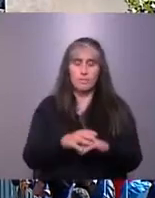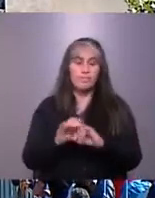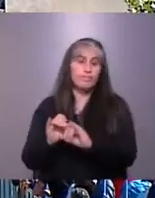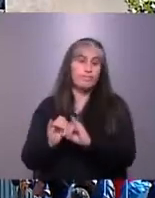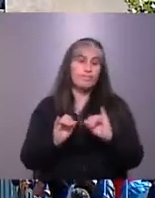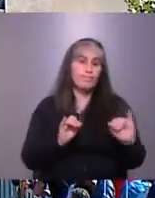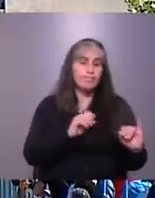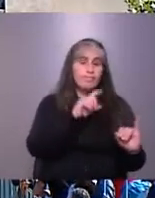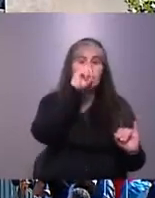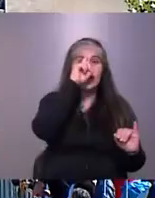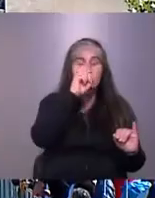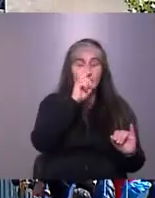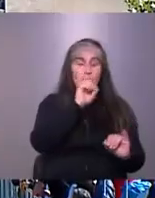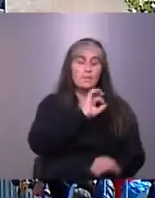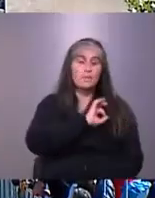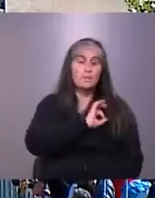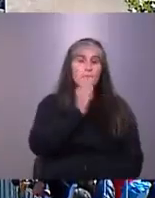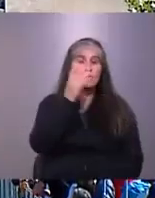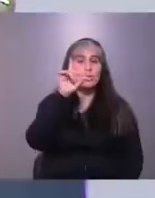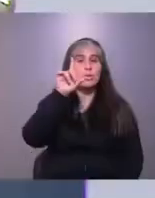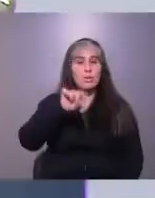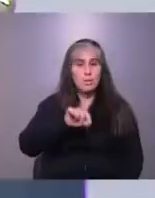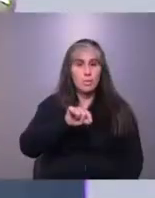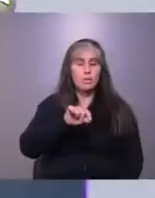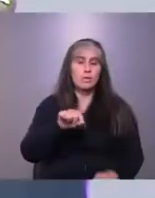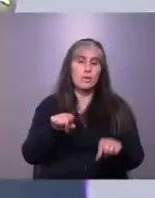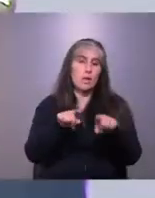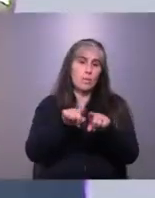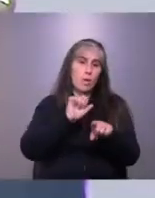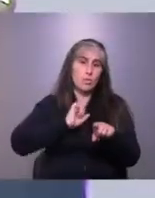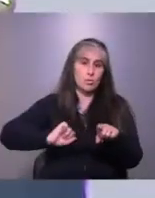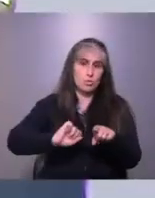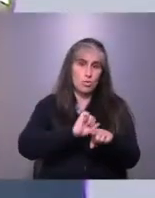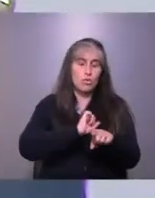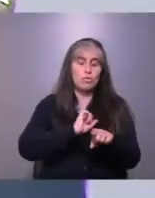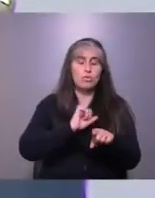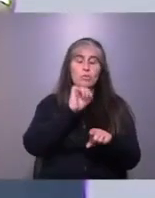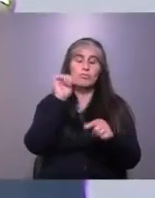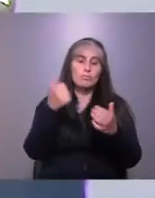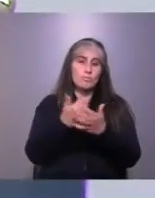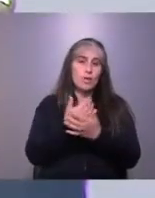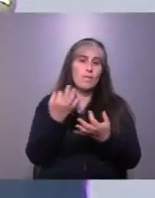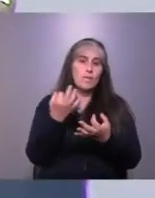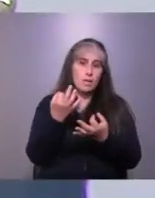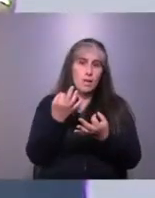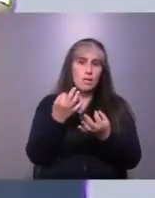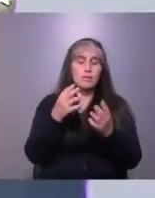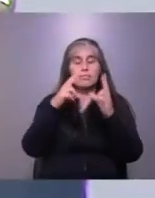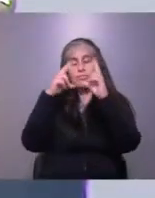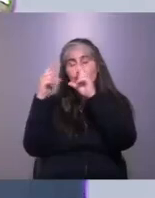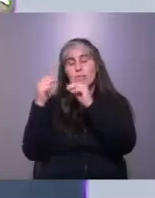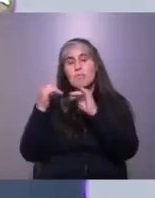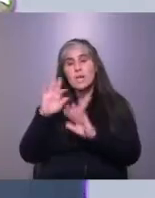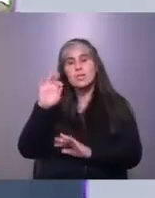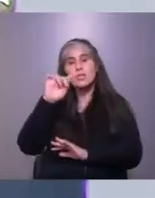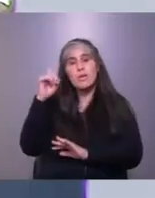Acuérdate, Señor, de tu Iglesia, acuérdate también de nuestros hermanos que durmieron en la esperanza de la resurrección, y